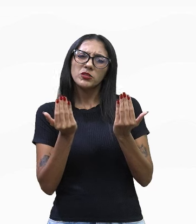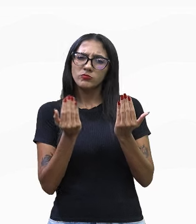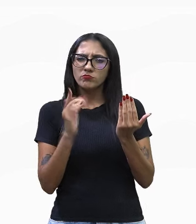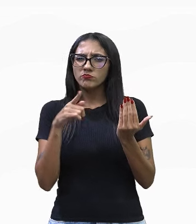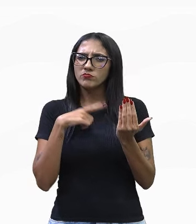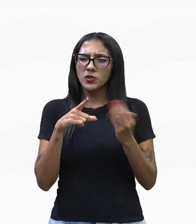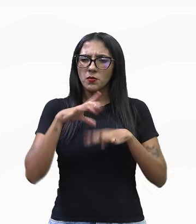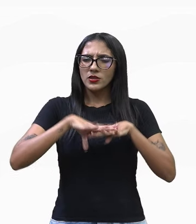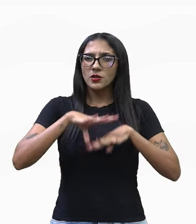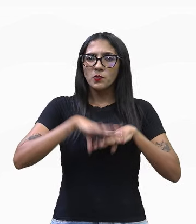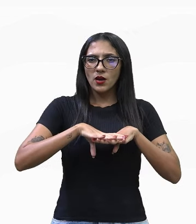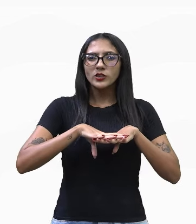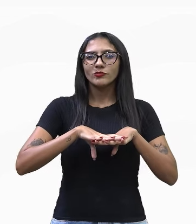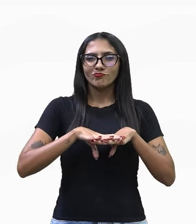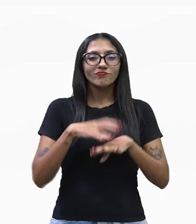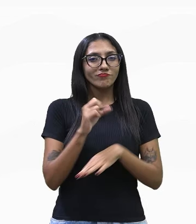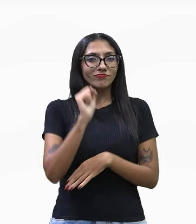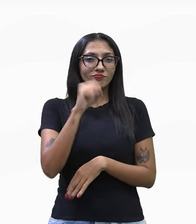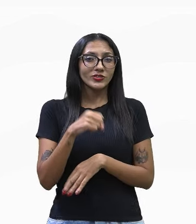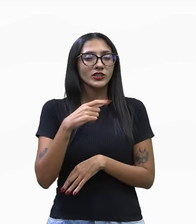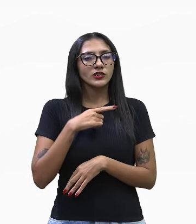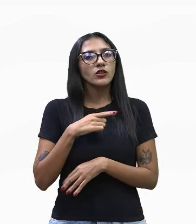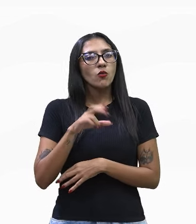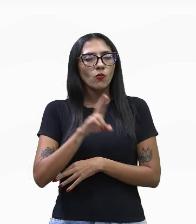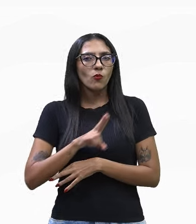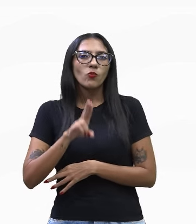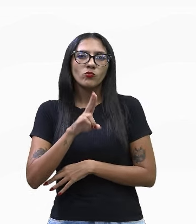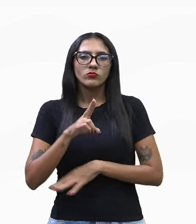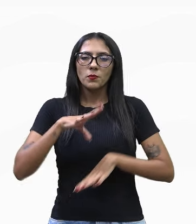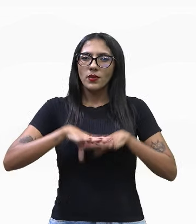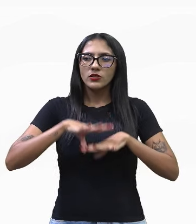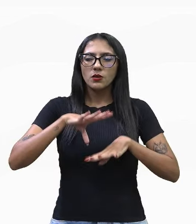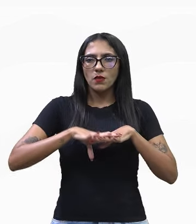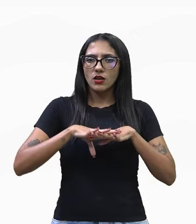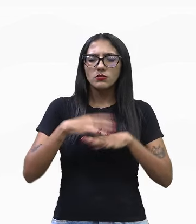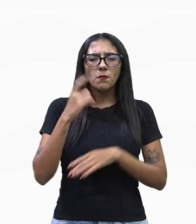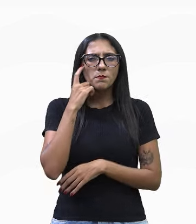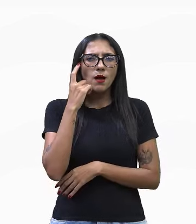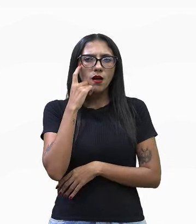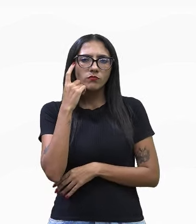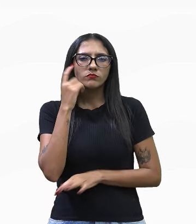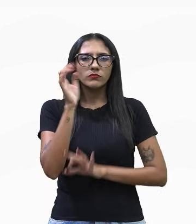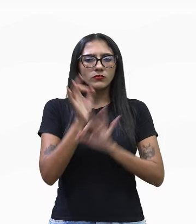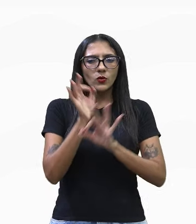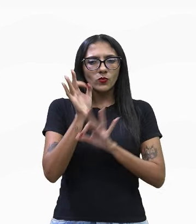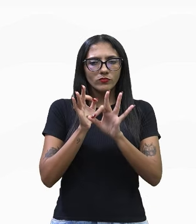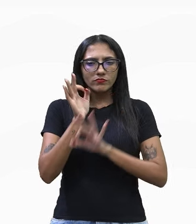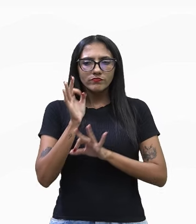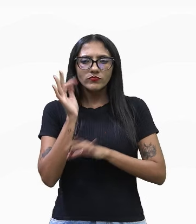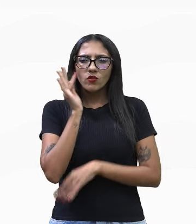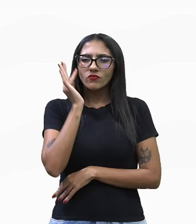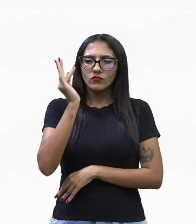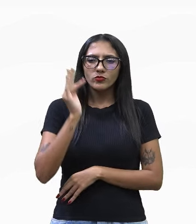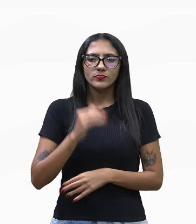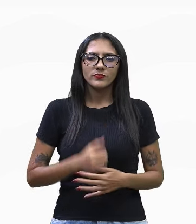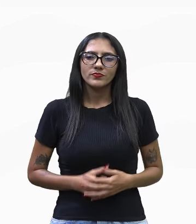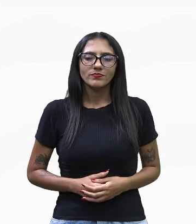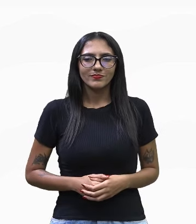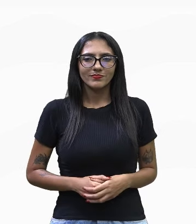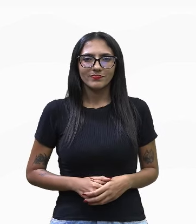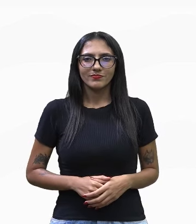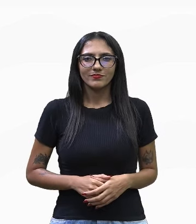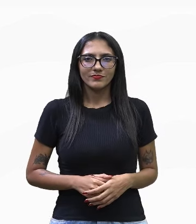também estamos usando a matemática para pensar o futuro não é vocês estão vendo aí de uma maneira direta aí ó dir Mas vamos